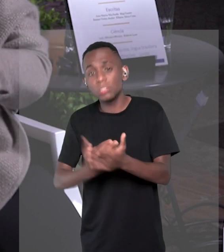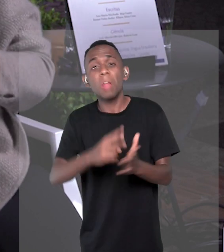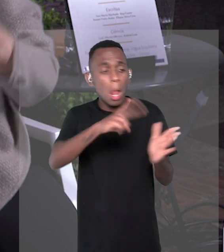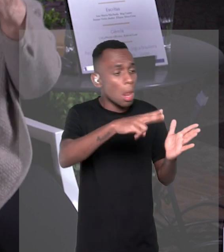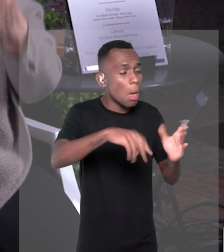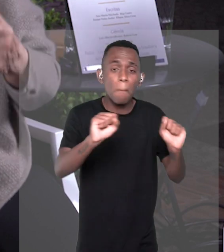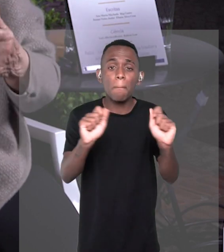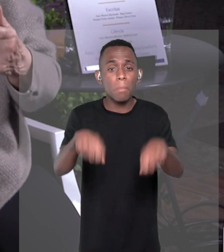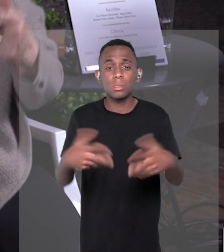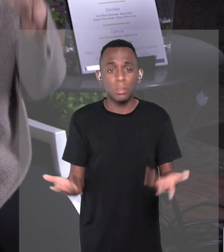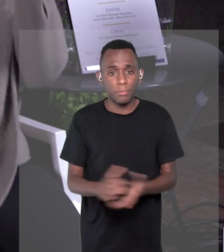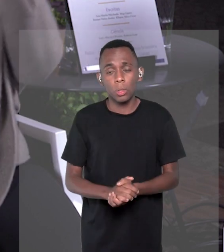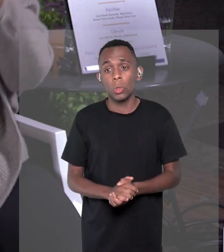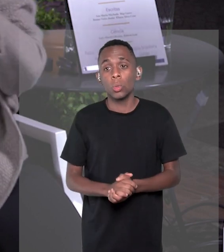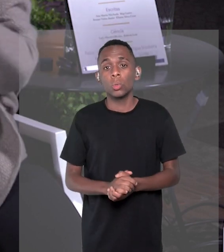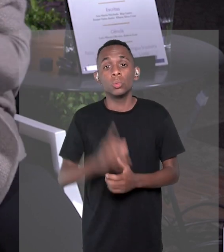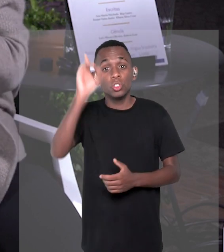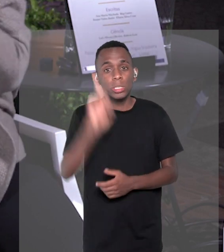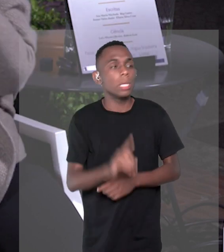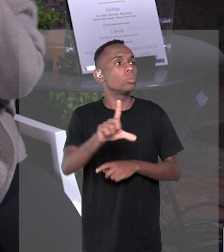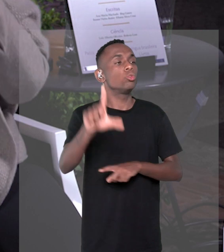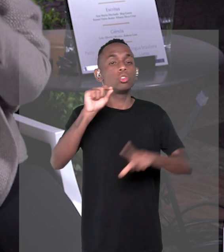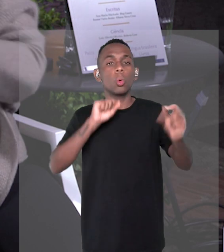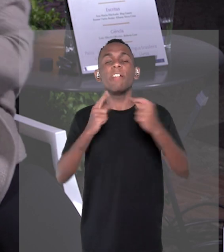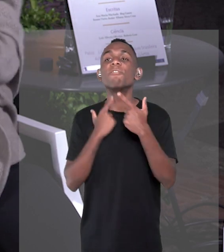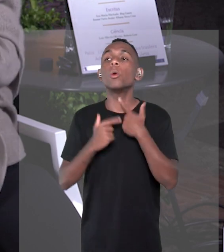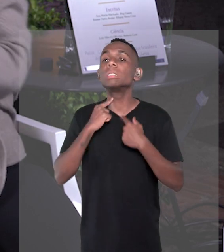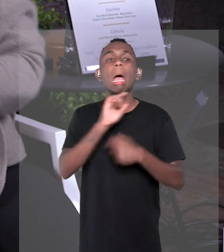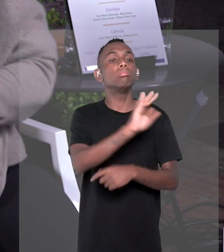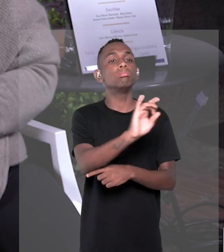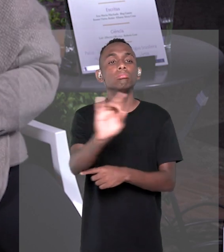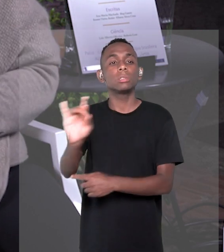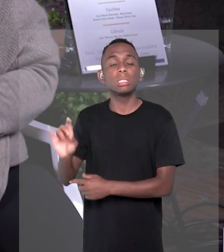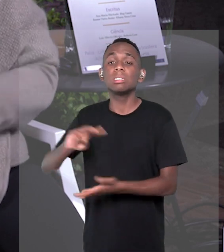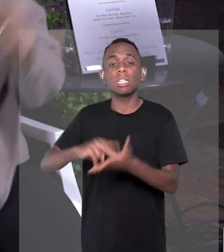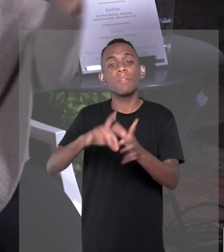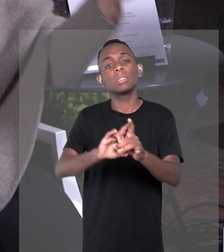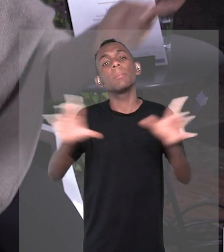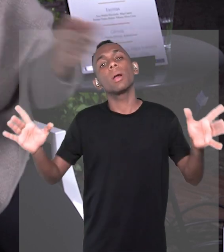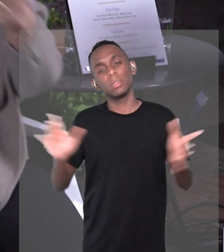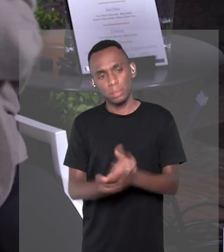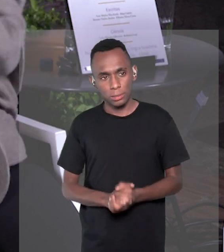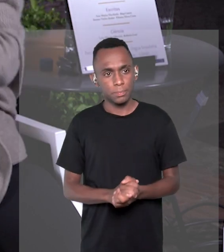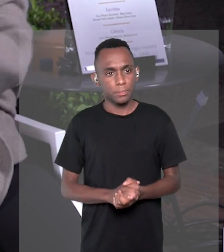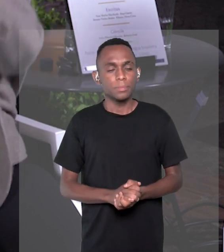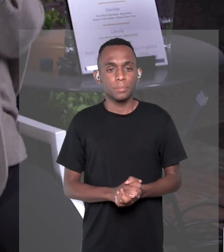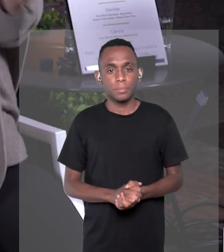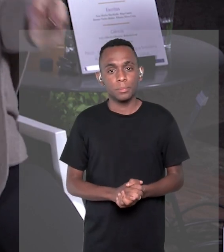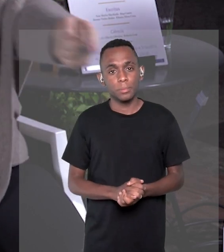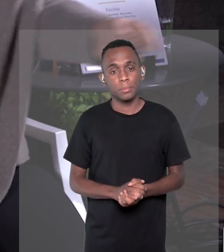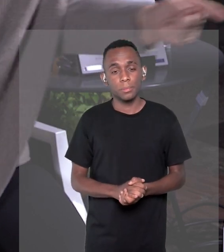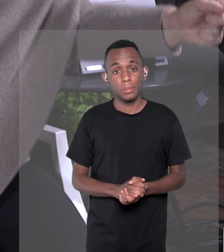segundo lugar, de acreditar na diversidade das opiniões. Carmen descreveu muito bem. Eu quero isso, você quer